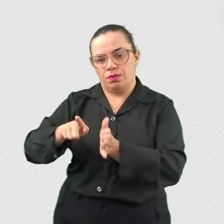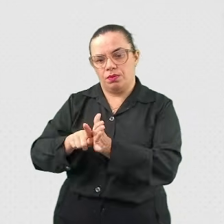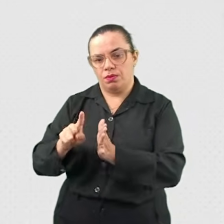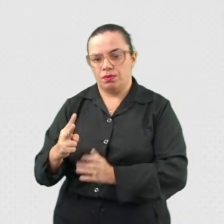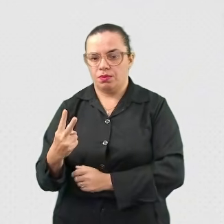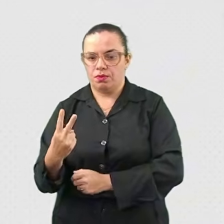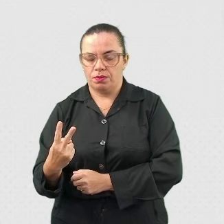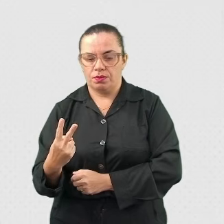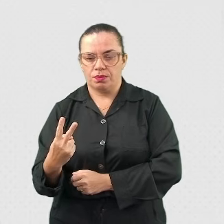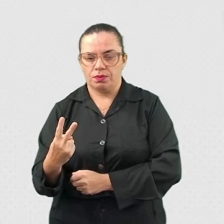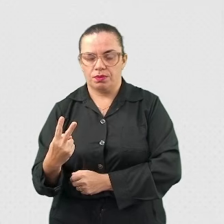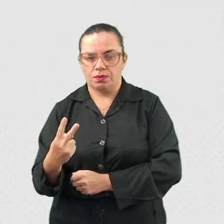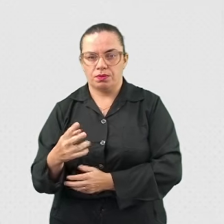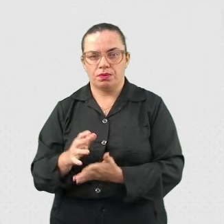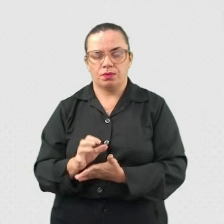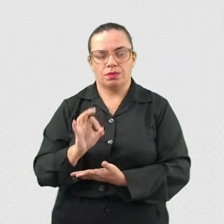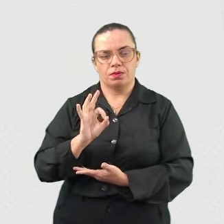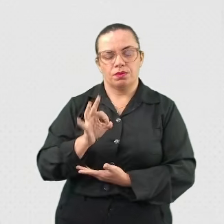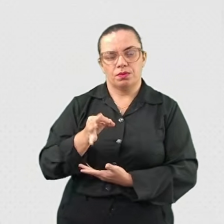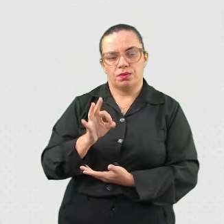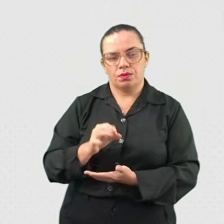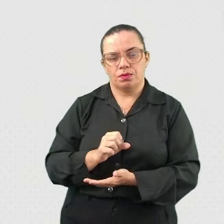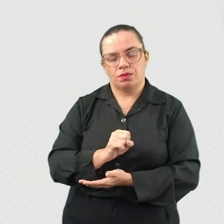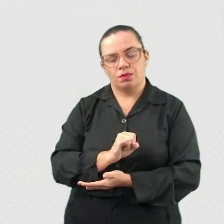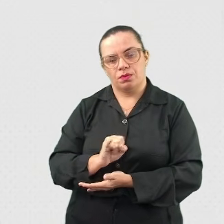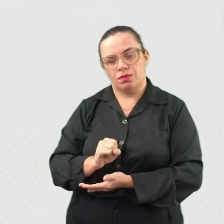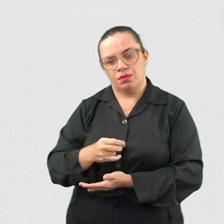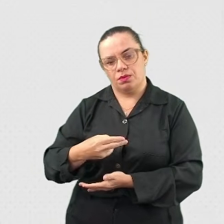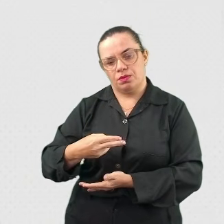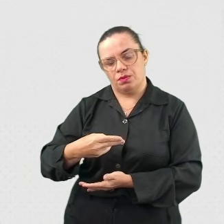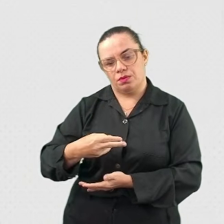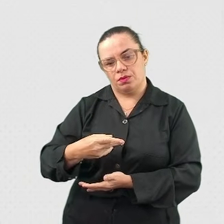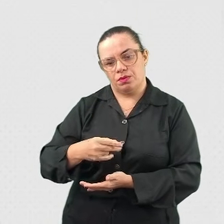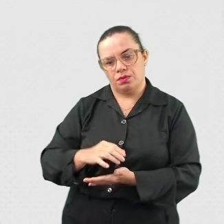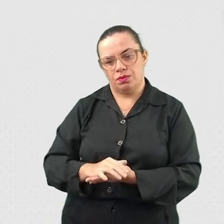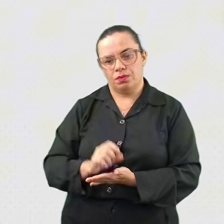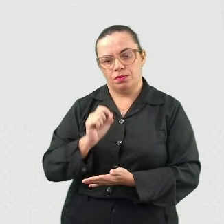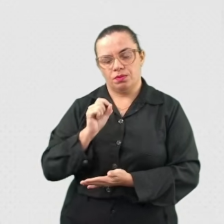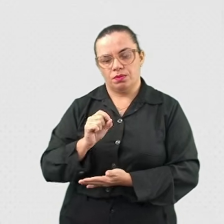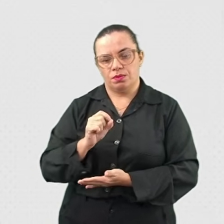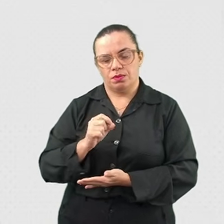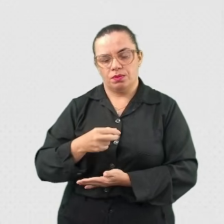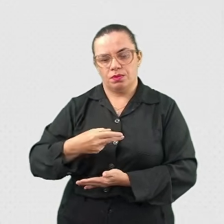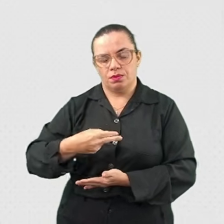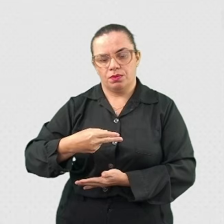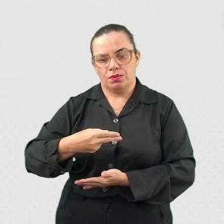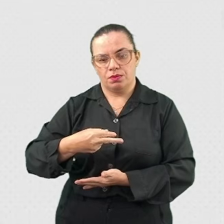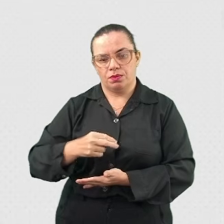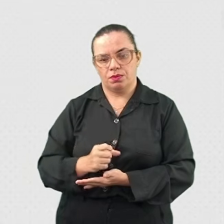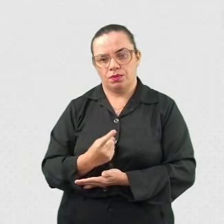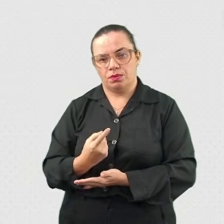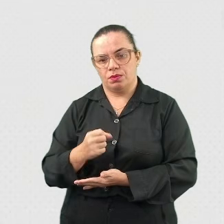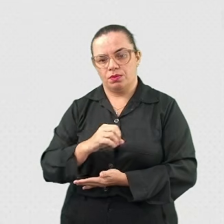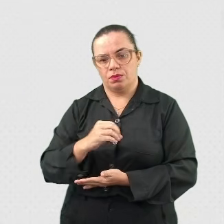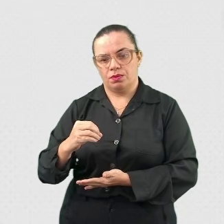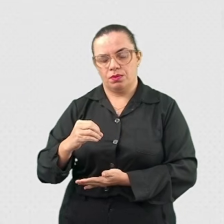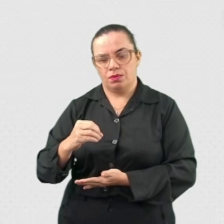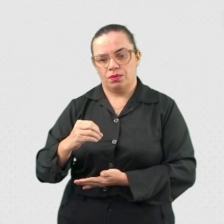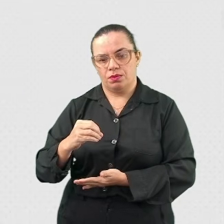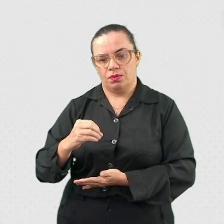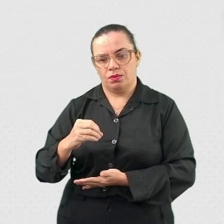2, certo? Então a soma dos ângulos internos vai ser igual a